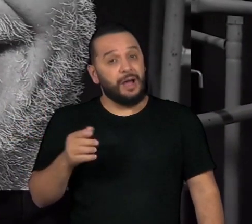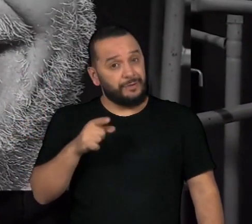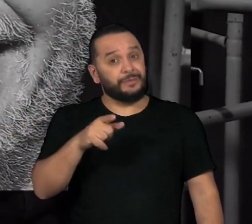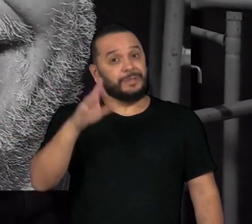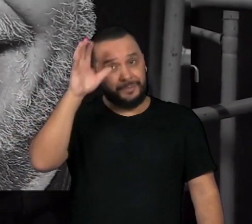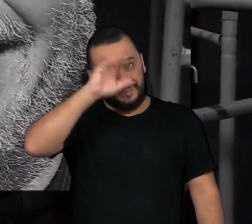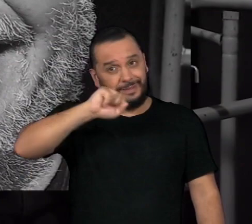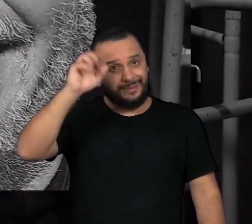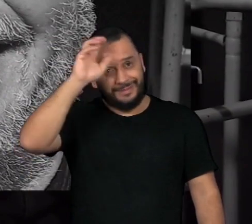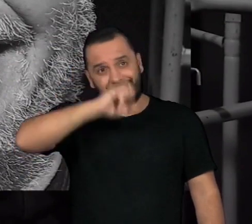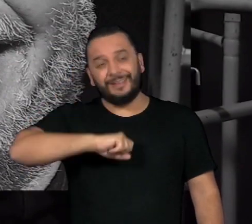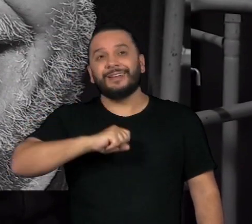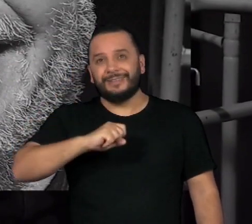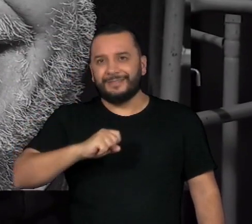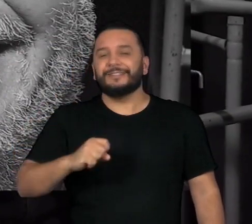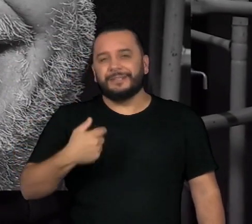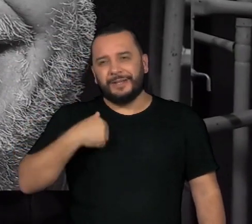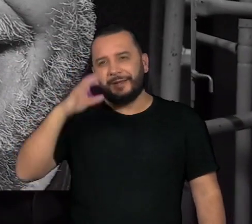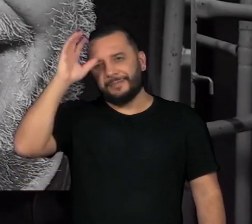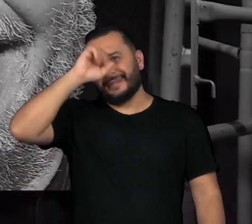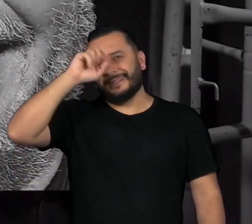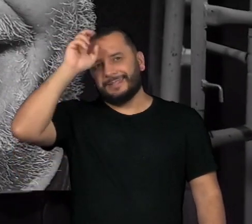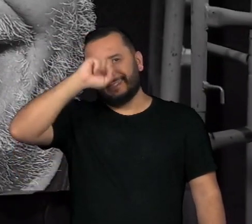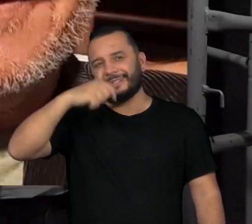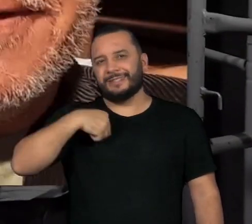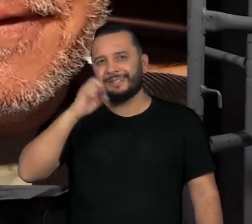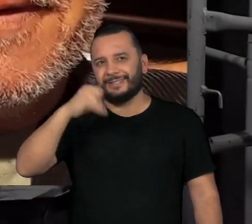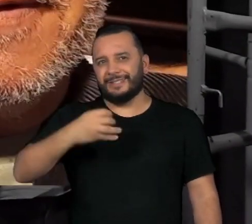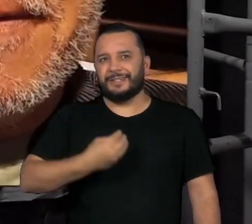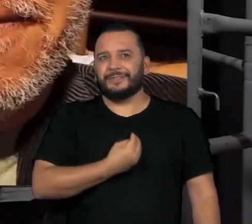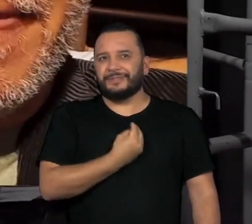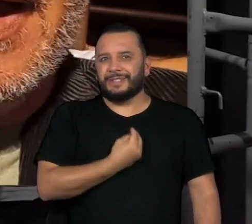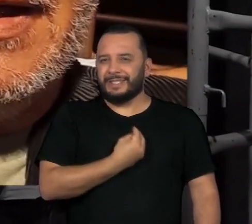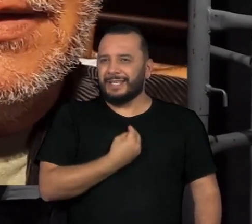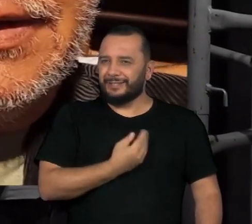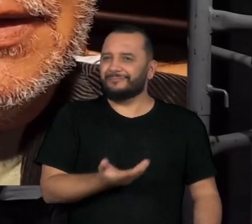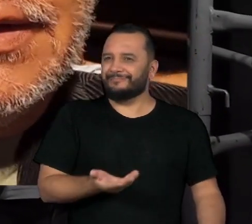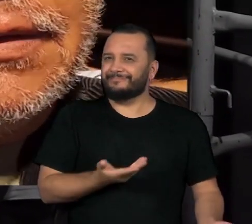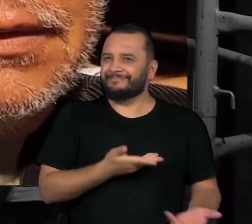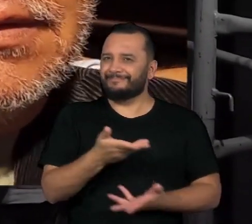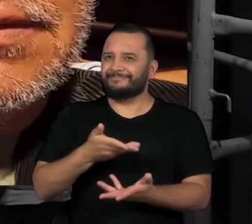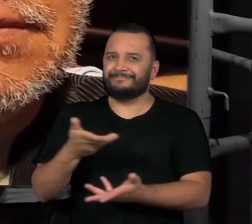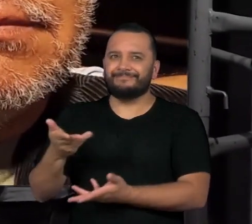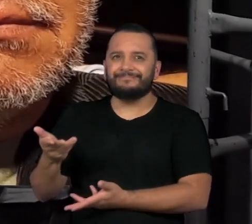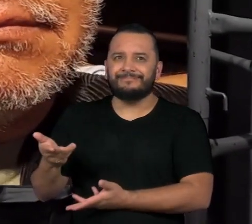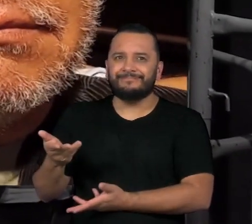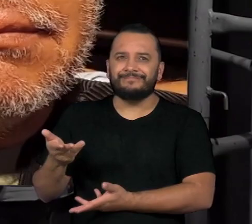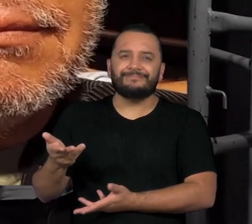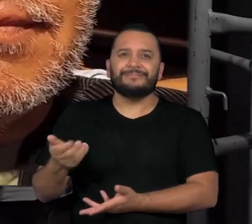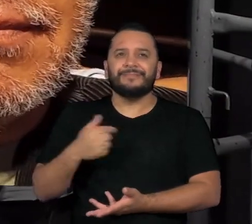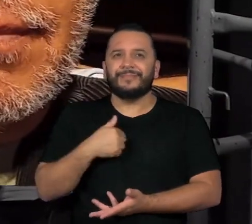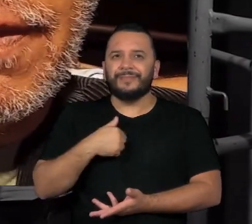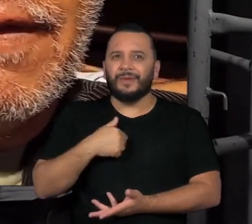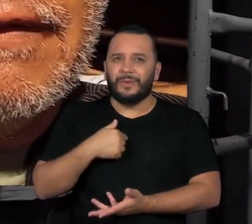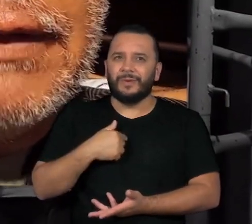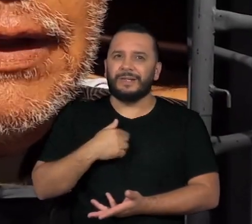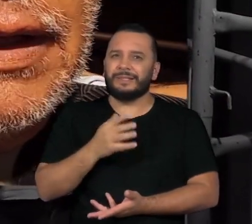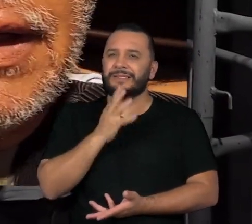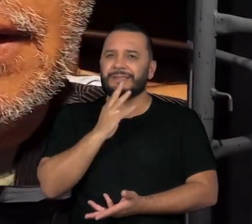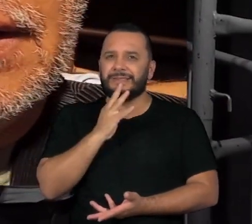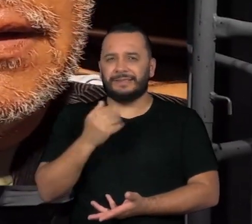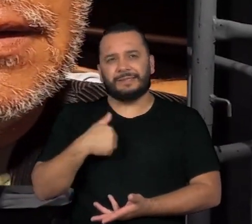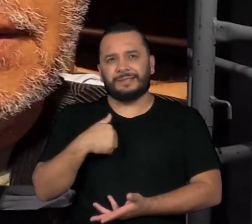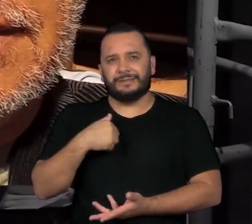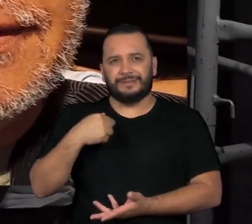aprendeu? Não escuto, imagina. Olha. Imagina, o cara foi morto, eu nem conhecido. É. Se você é morto por um conhecido é ruim, mas por um